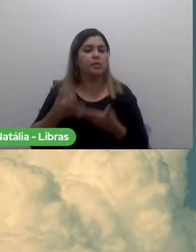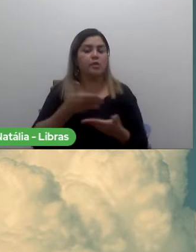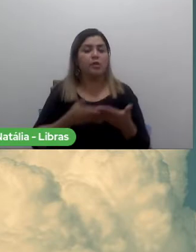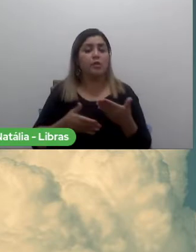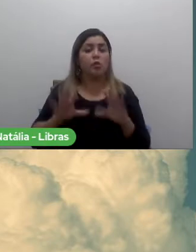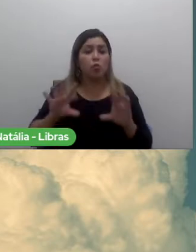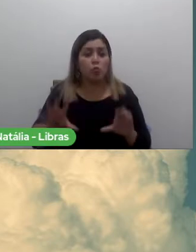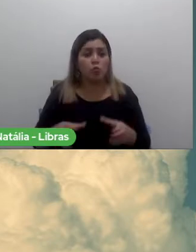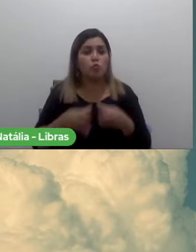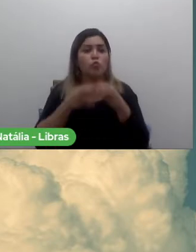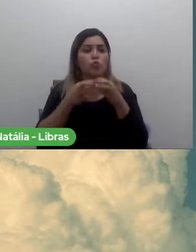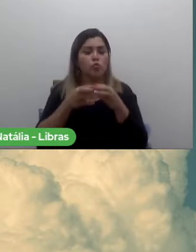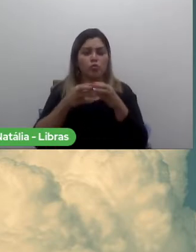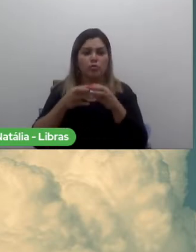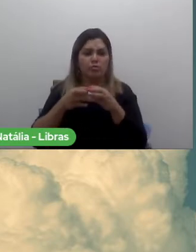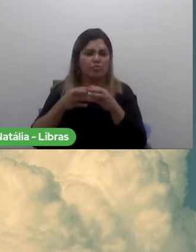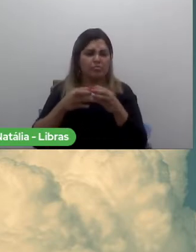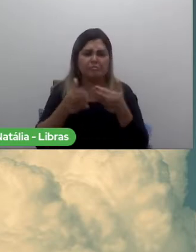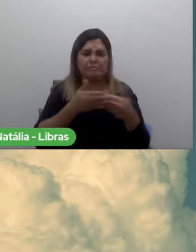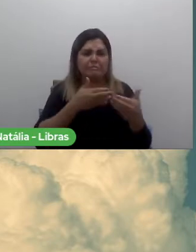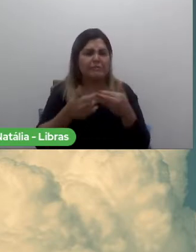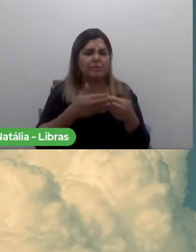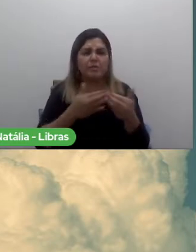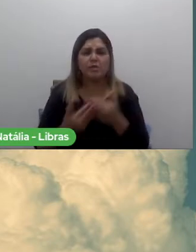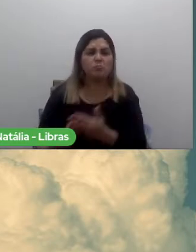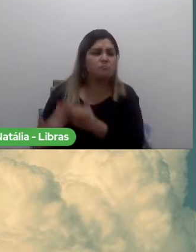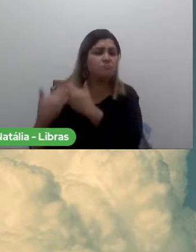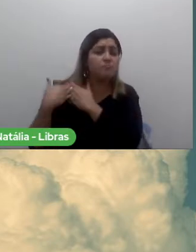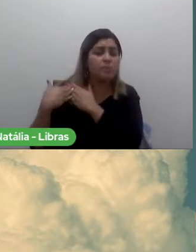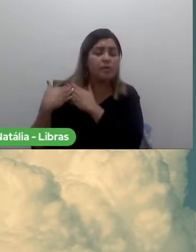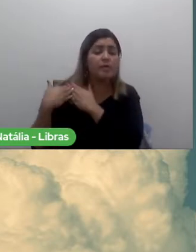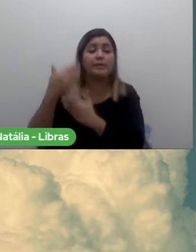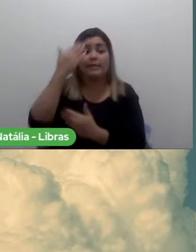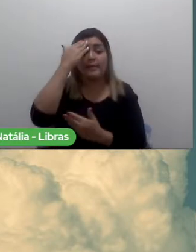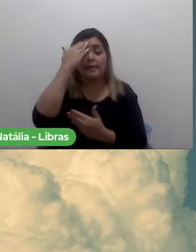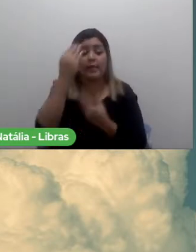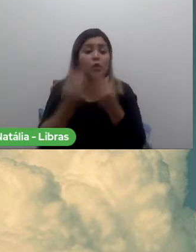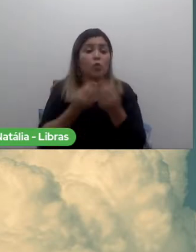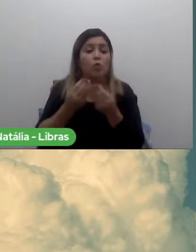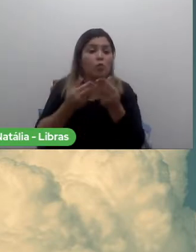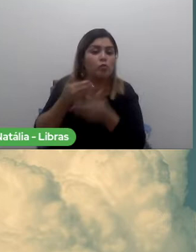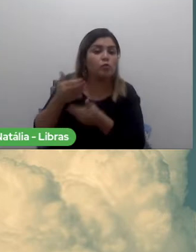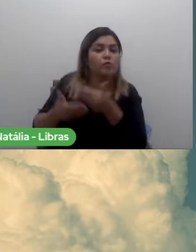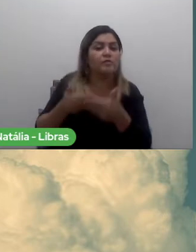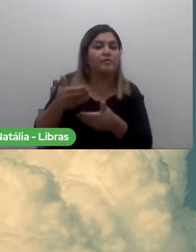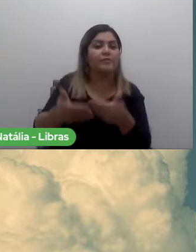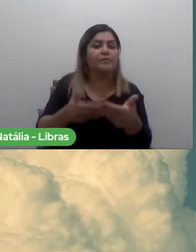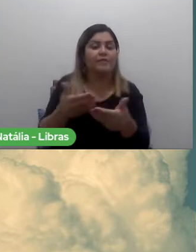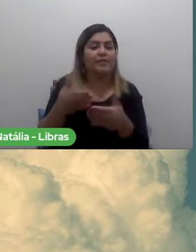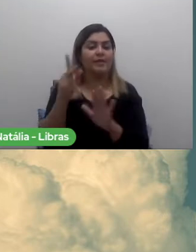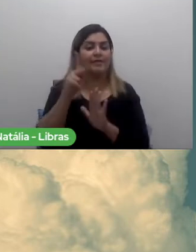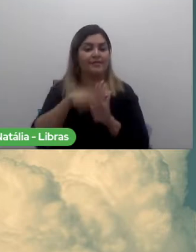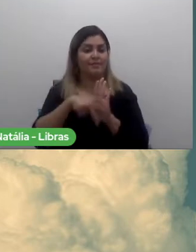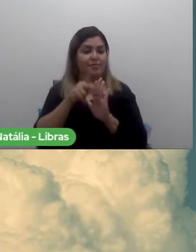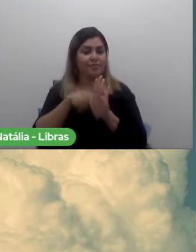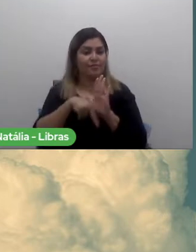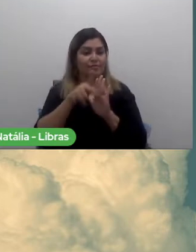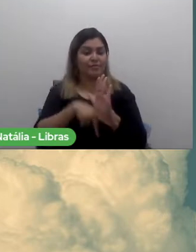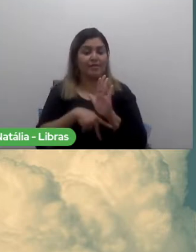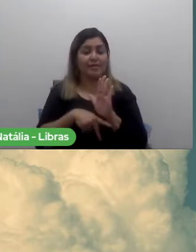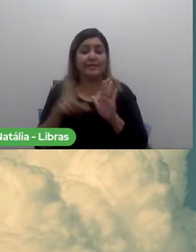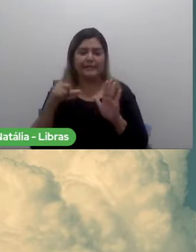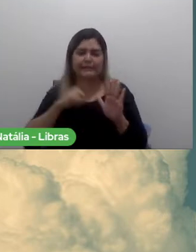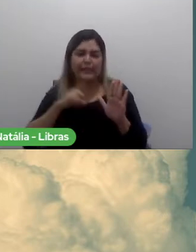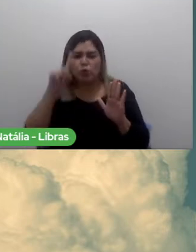inteiro, independente do papel, participar do entendimento desse processo, e eles levantam muitas dúvidas, e eles